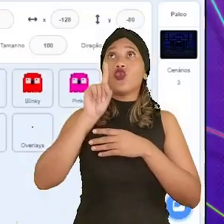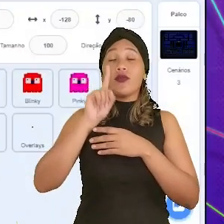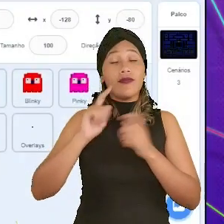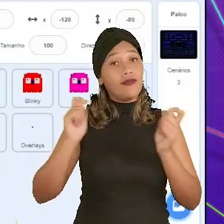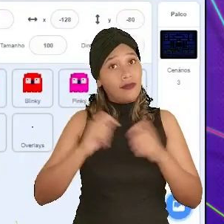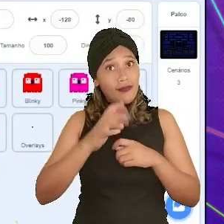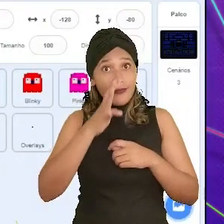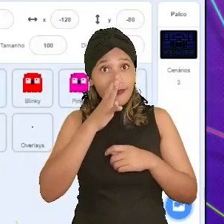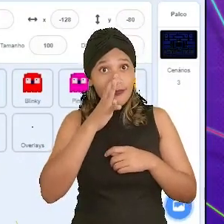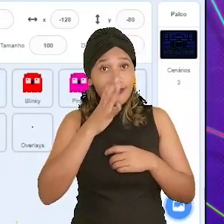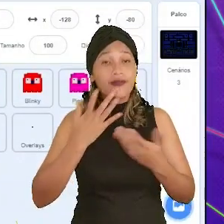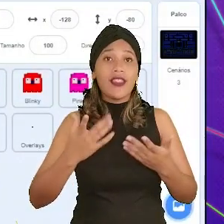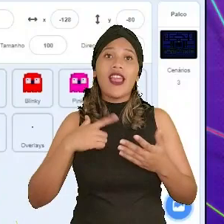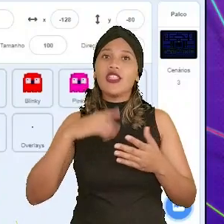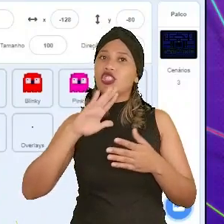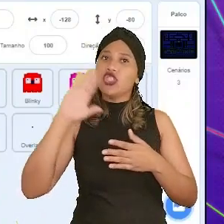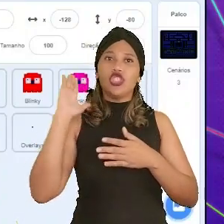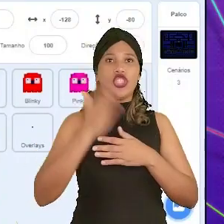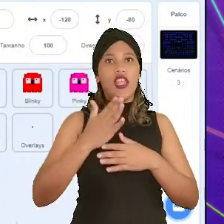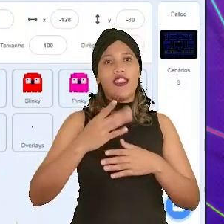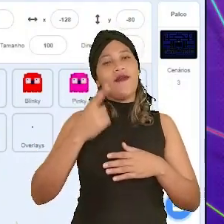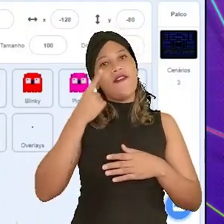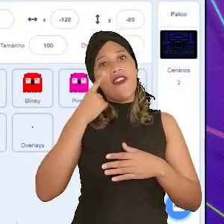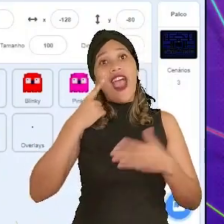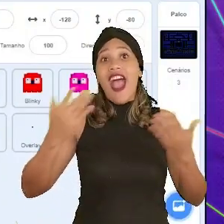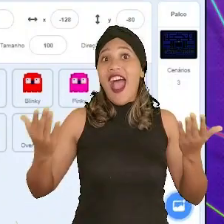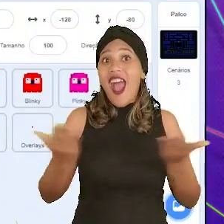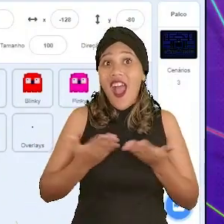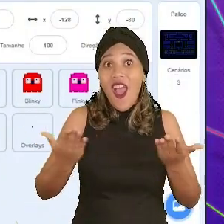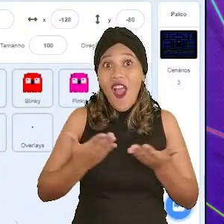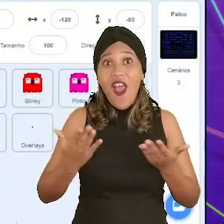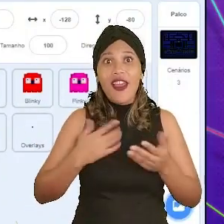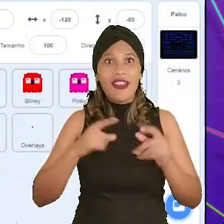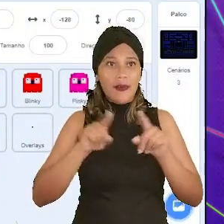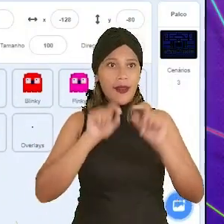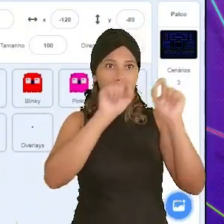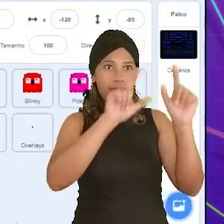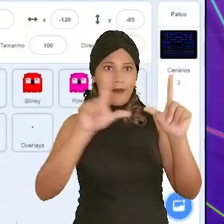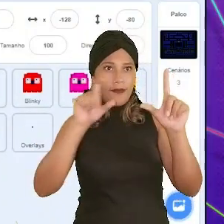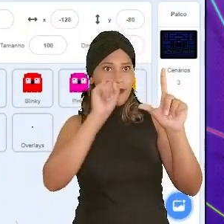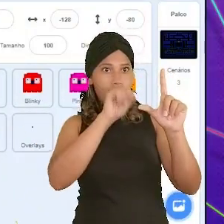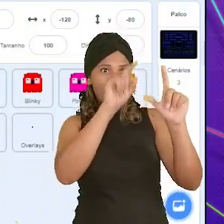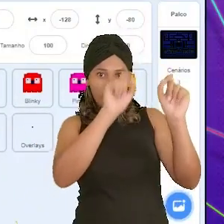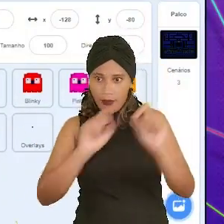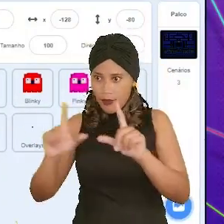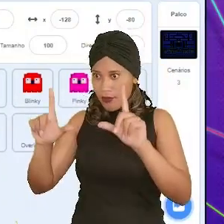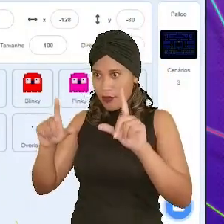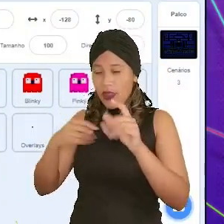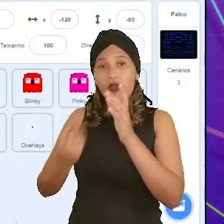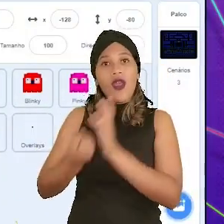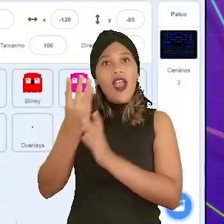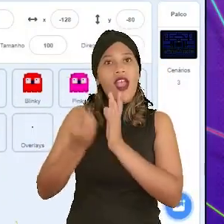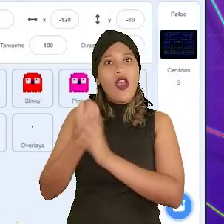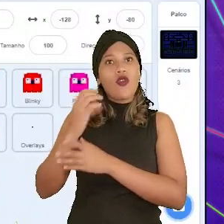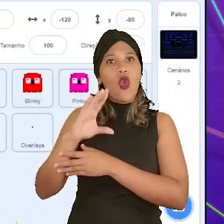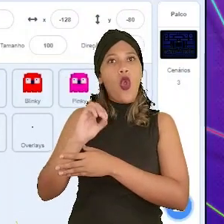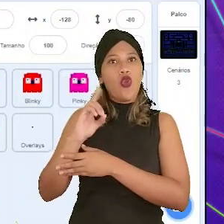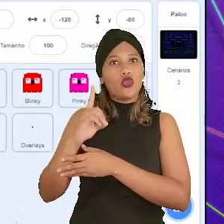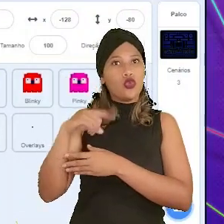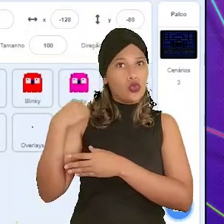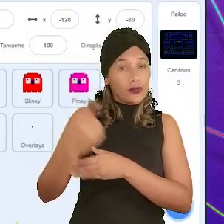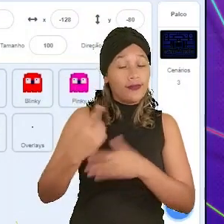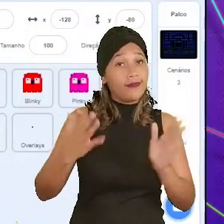tela. Quando clicamos nela, somos direcionados. E agora, somos direcionados para uma tela que já vimos antes, quando criamos no nosso